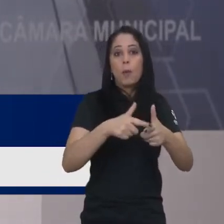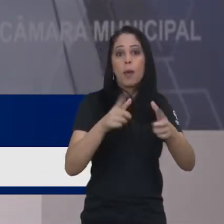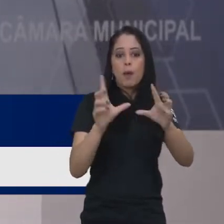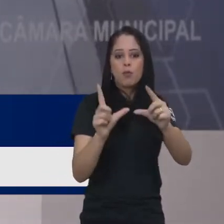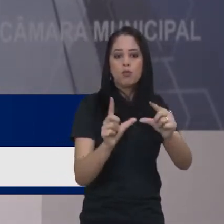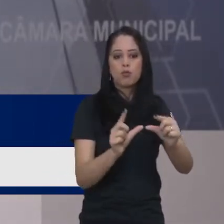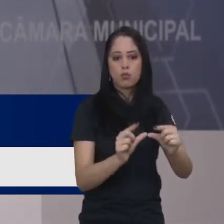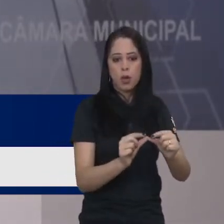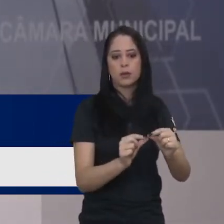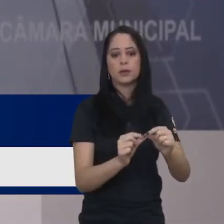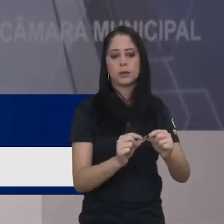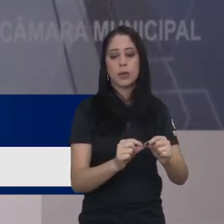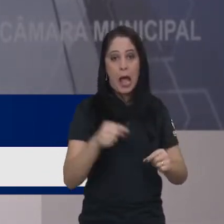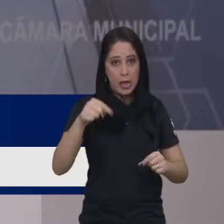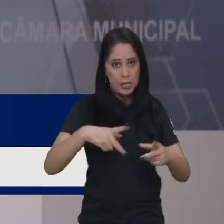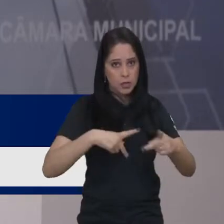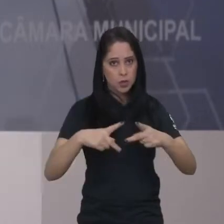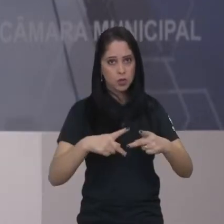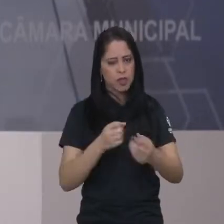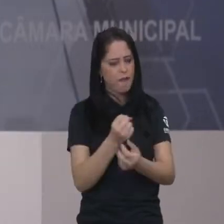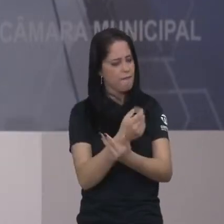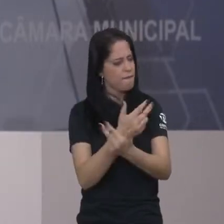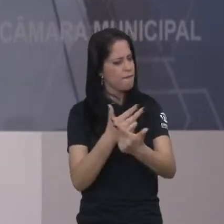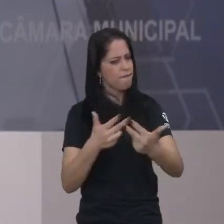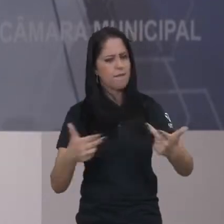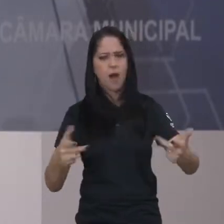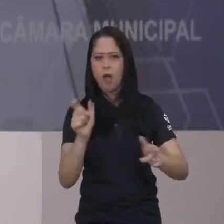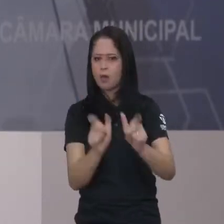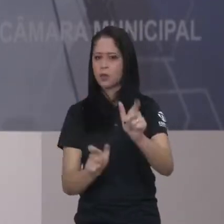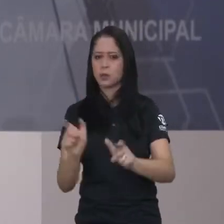pessoas. São dezenas de milhares de pessoas na nossa cidade.